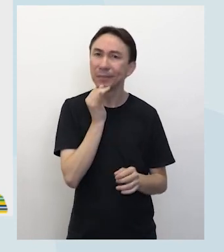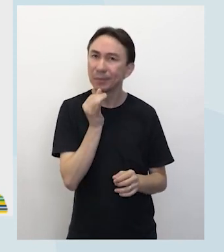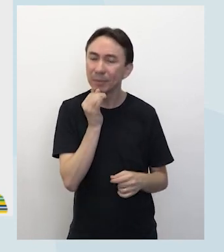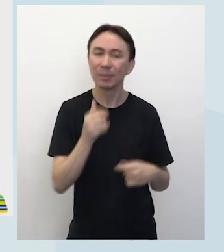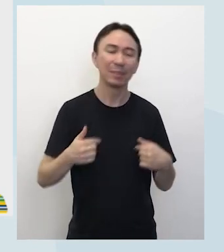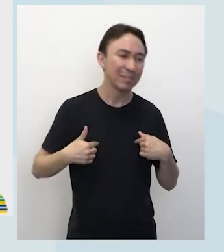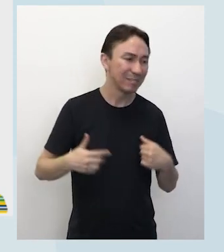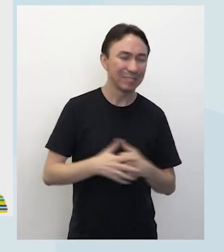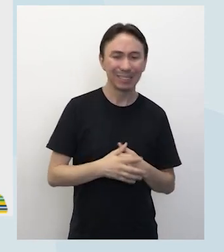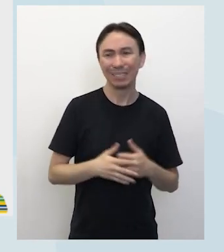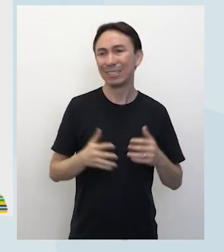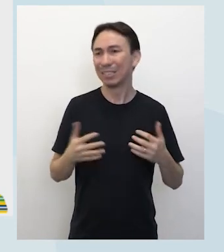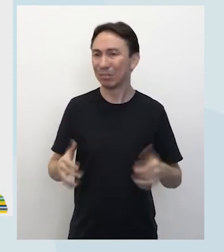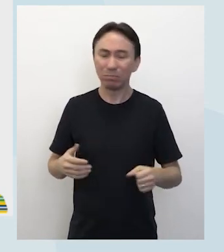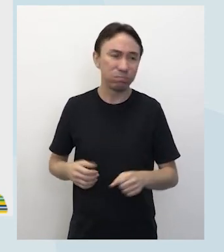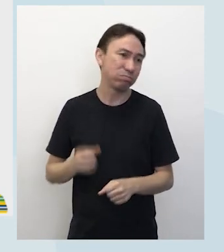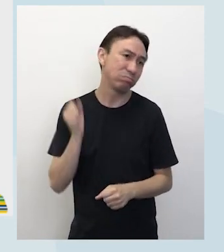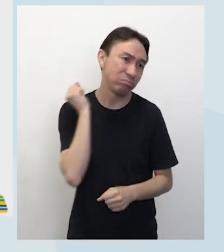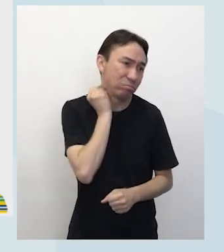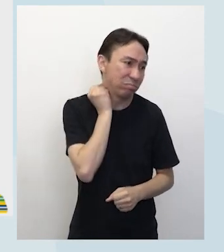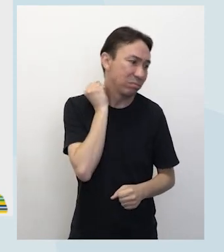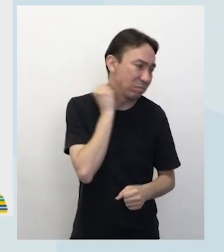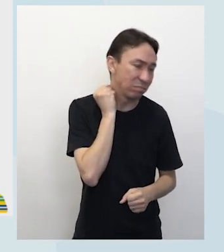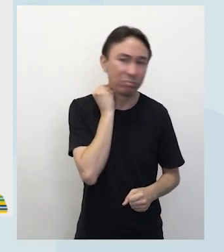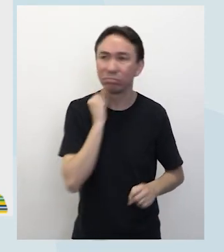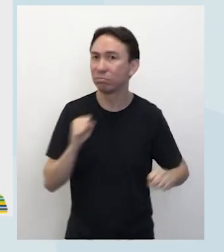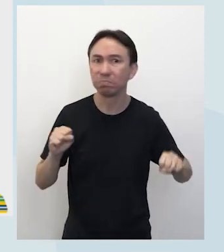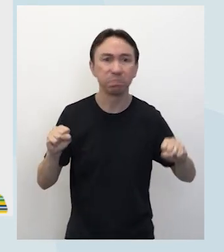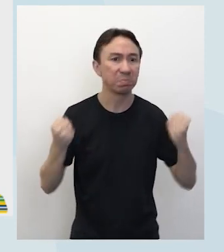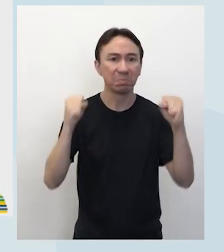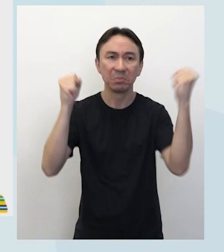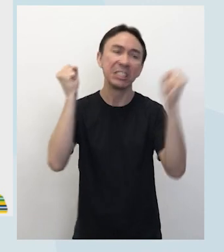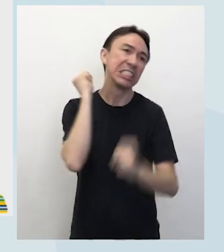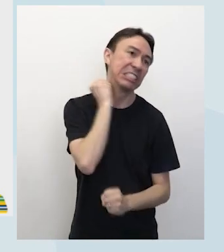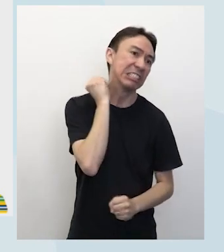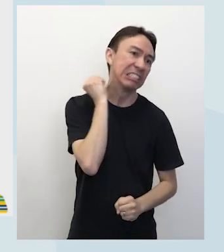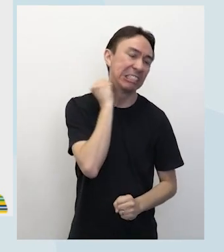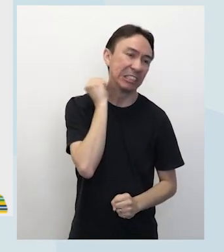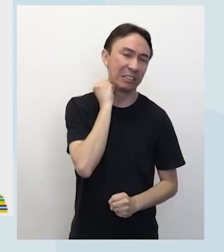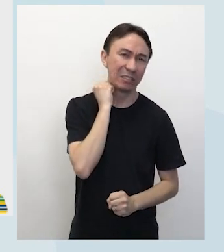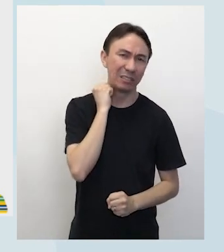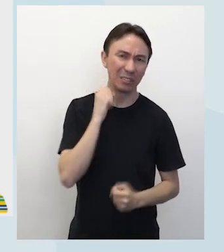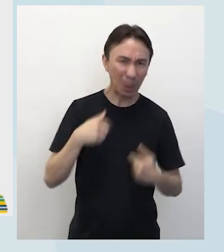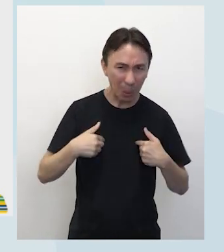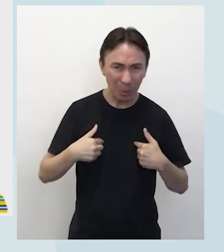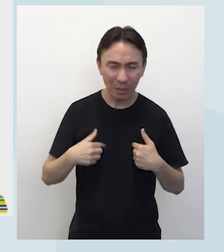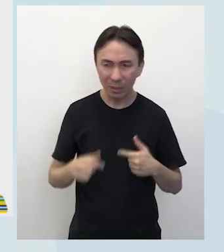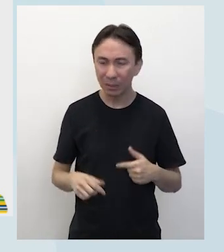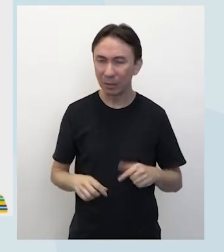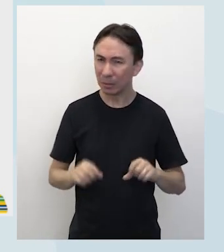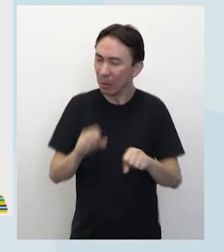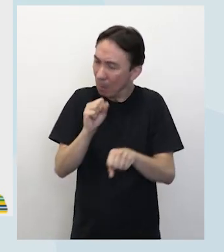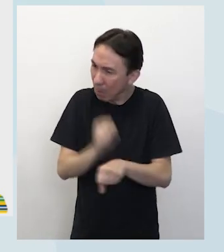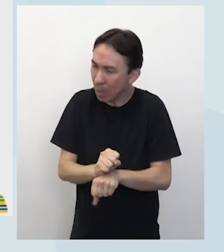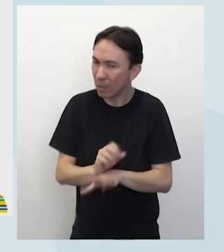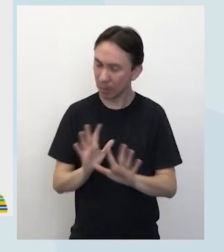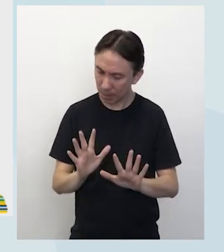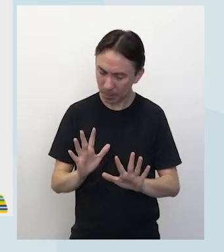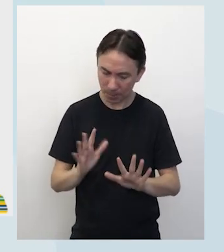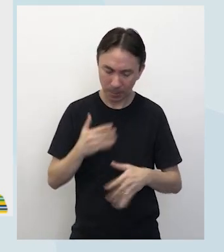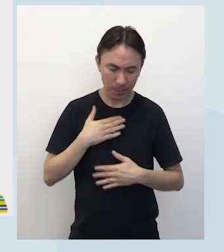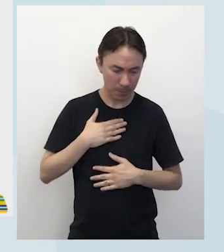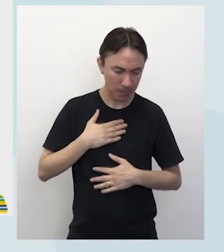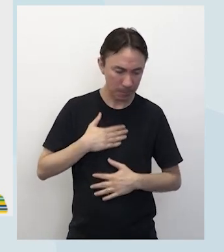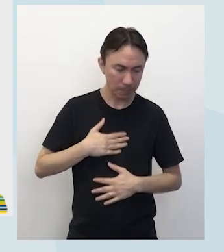uma situação assim de estresse, será que eu consigo parar, uns segundinhos, respirar, né? Tomar